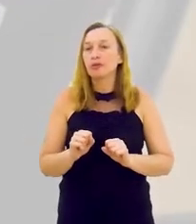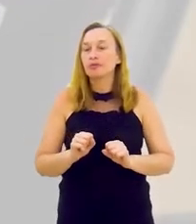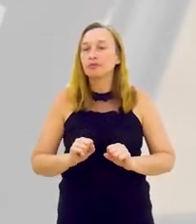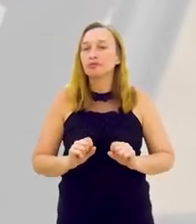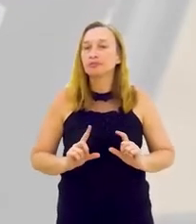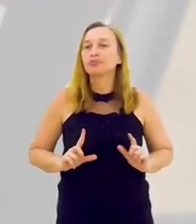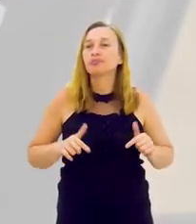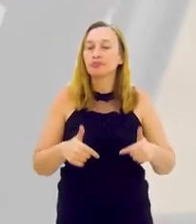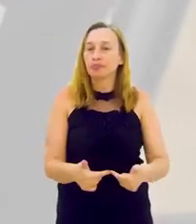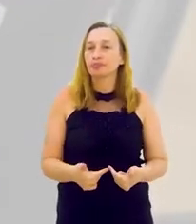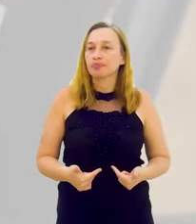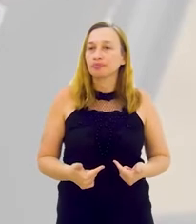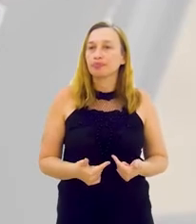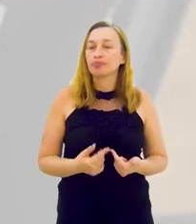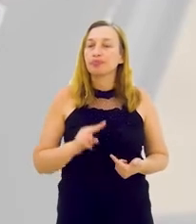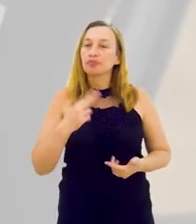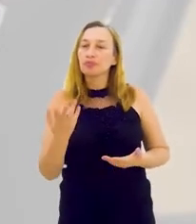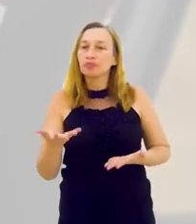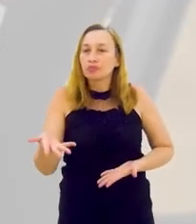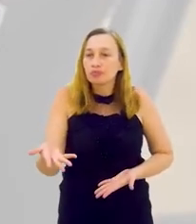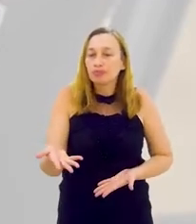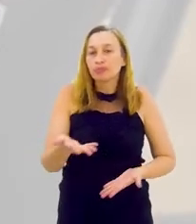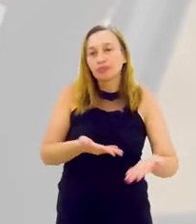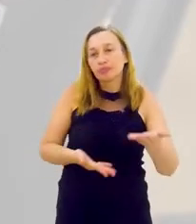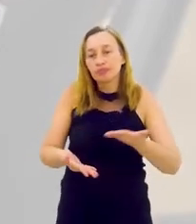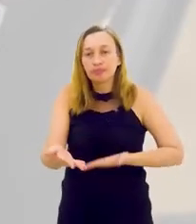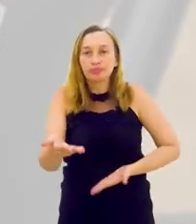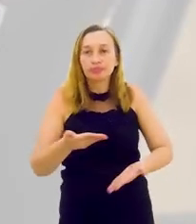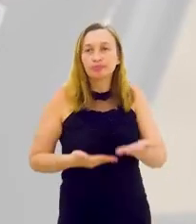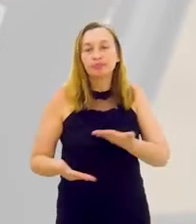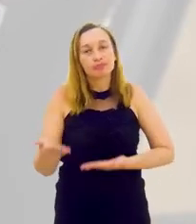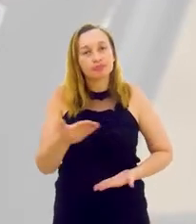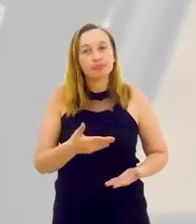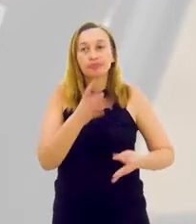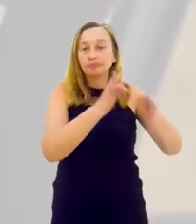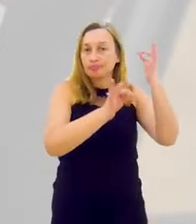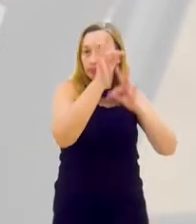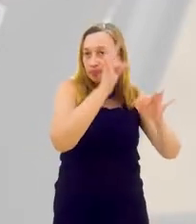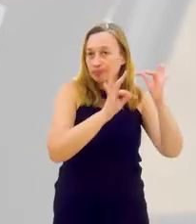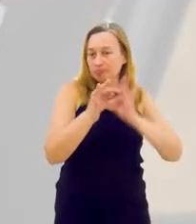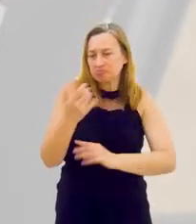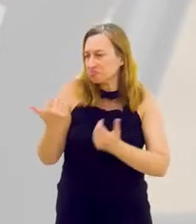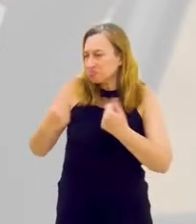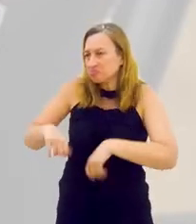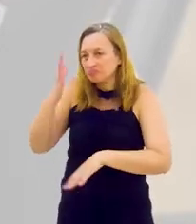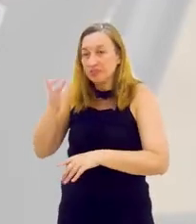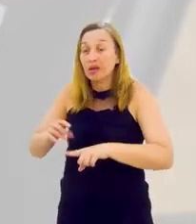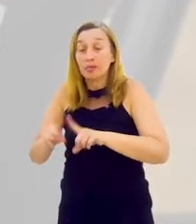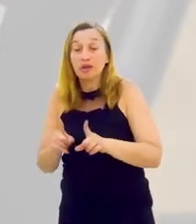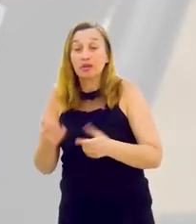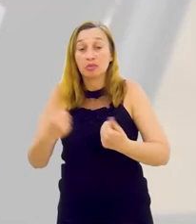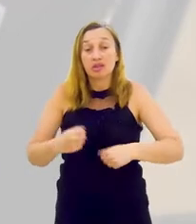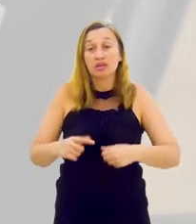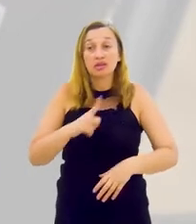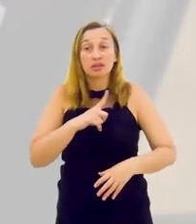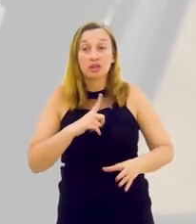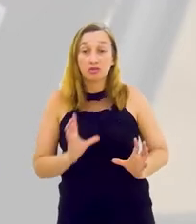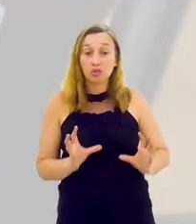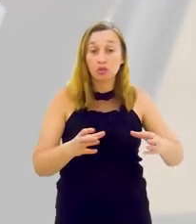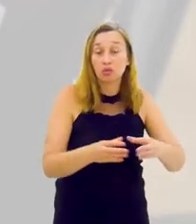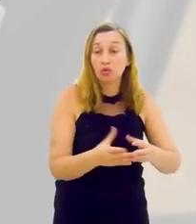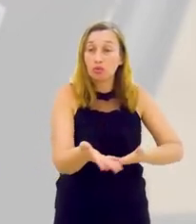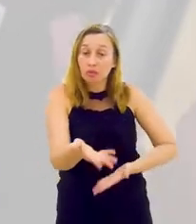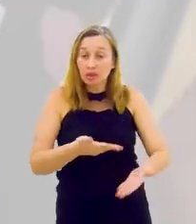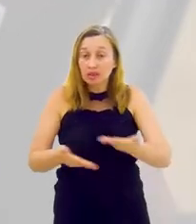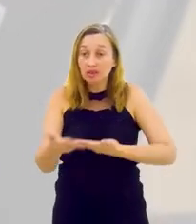atualizar, em parte, ou ter parceiros. Plataforma é essa, eu posso ter um parceiro tecnológico, eu não preciso saber aquilo ali, mas eu tenho que ter um parceiro tecnológico para aquilo